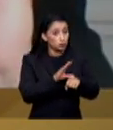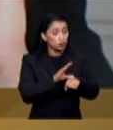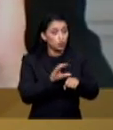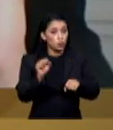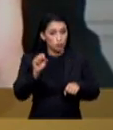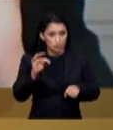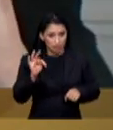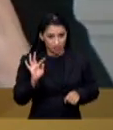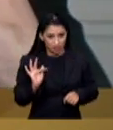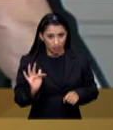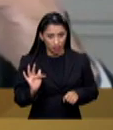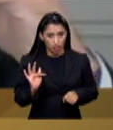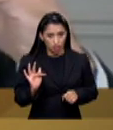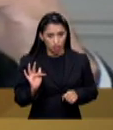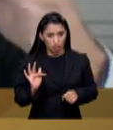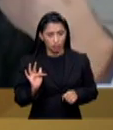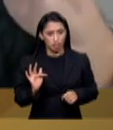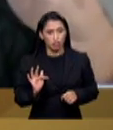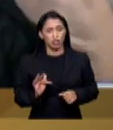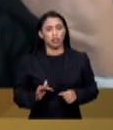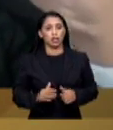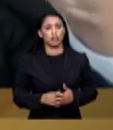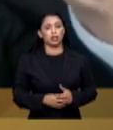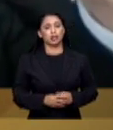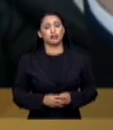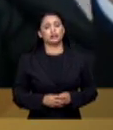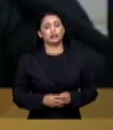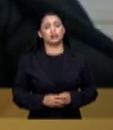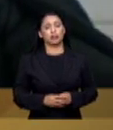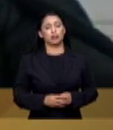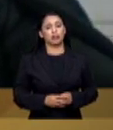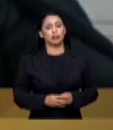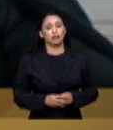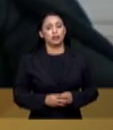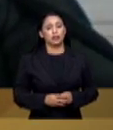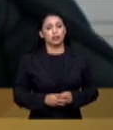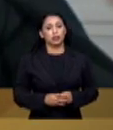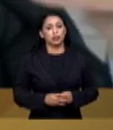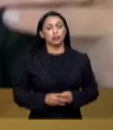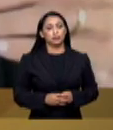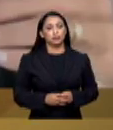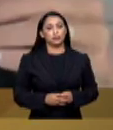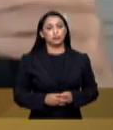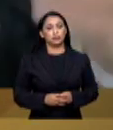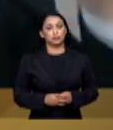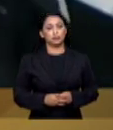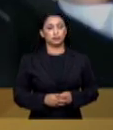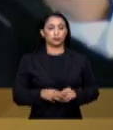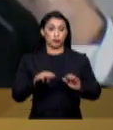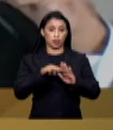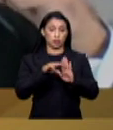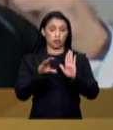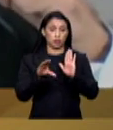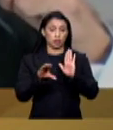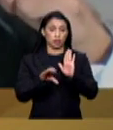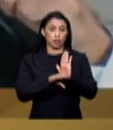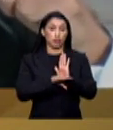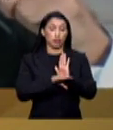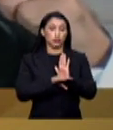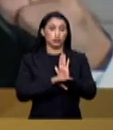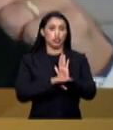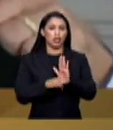Supremo Tribunal Federal veio evoluindo no sentido da cautelaridade, lá atrás,